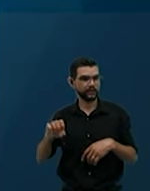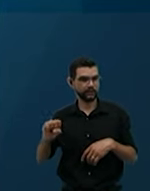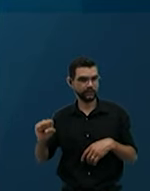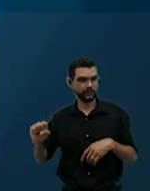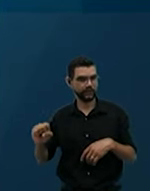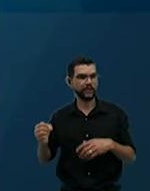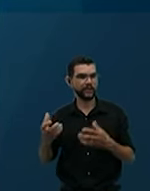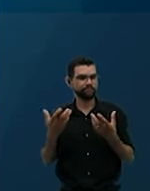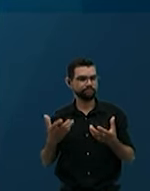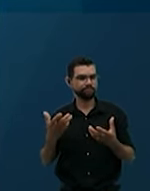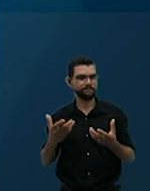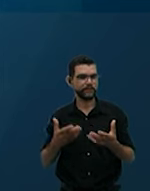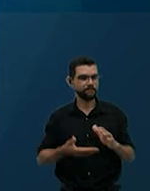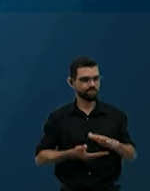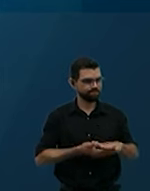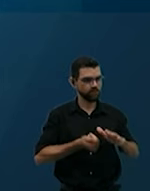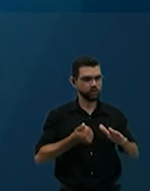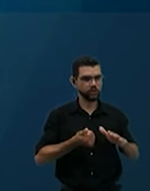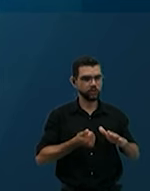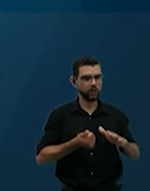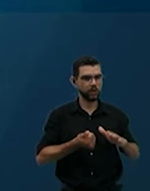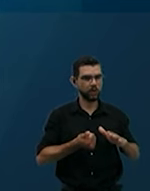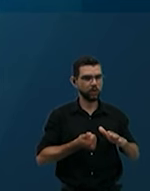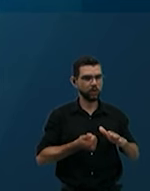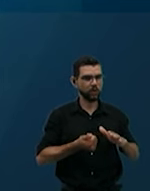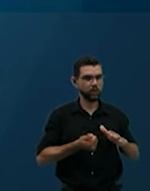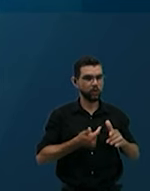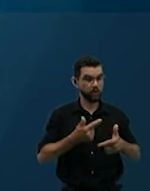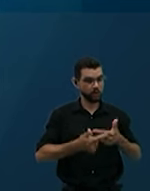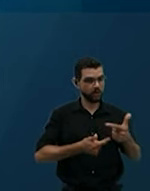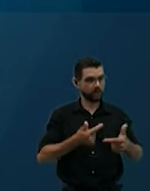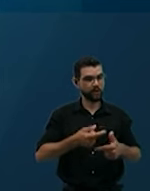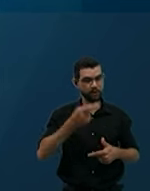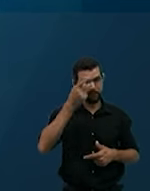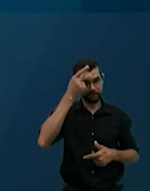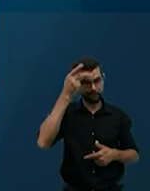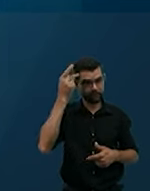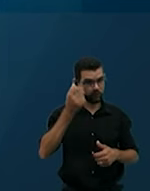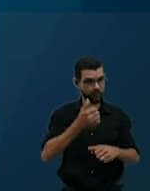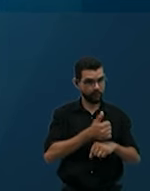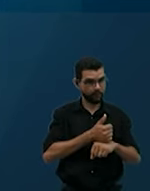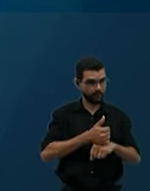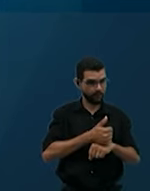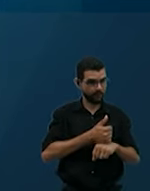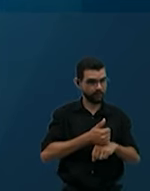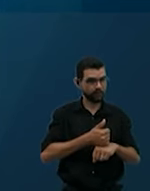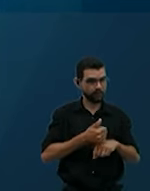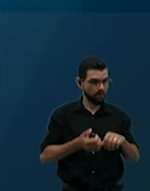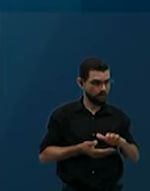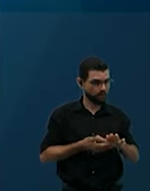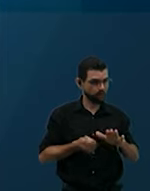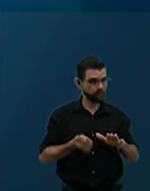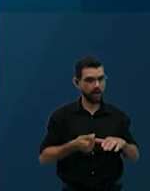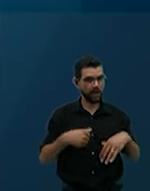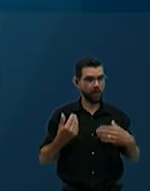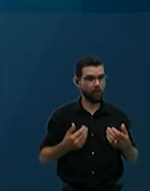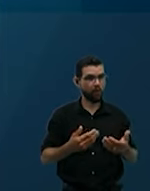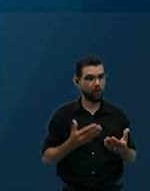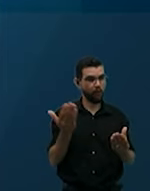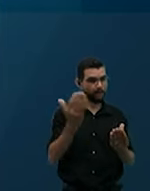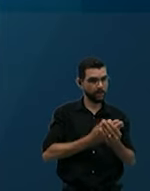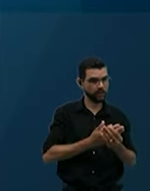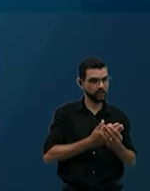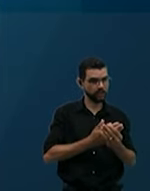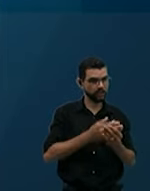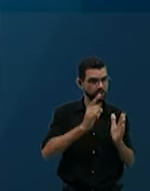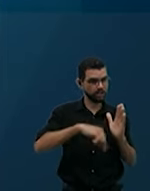ali as prestações, principalmente com um pedido de extinção de processo. E nesse particular aqui sobre a